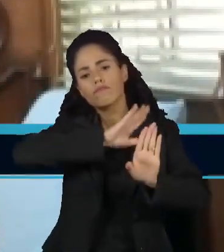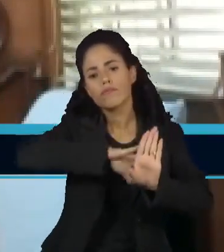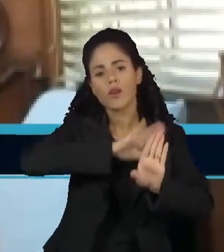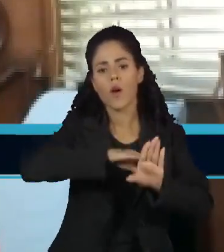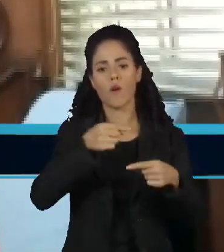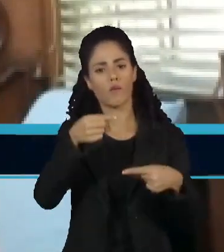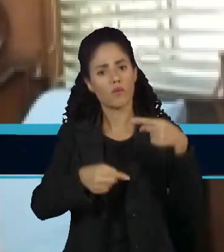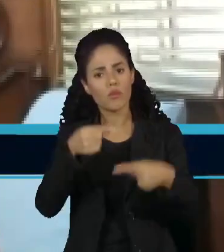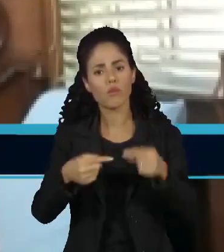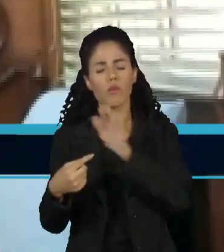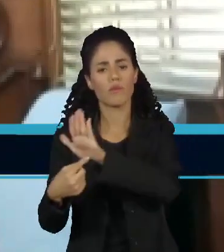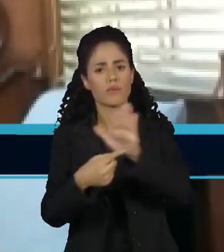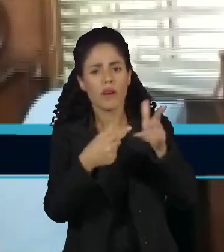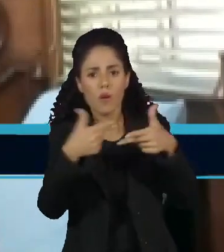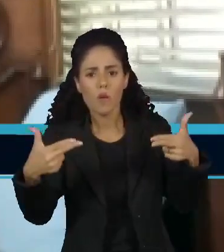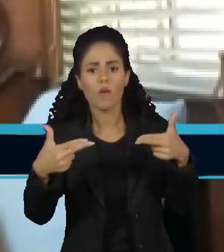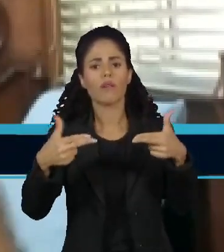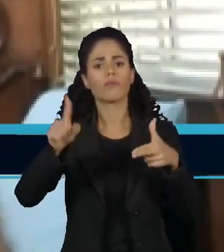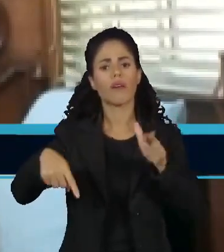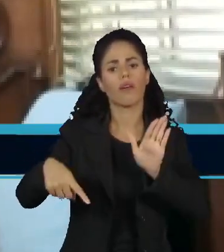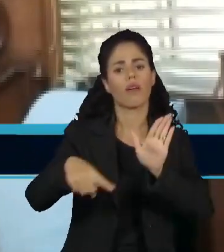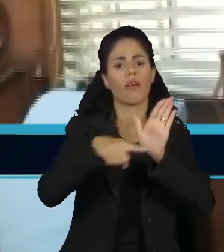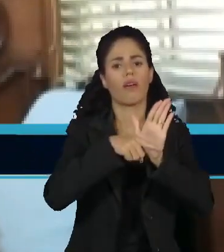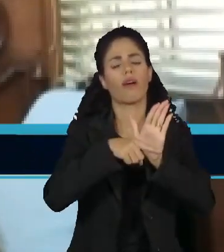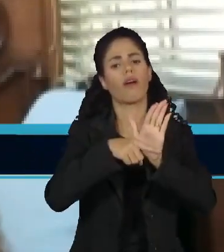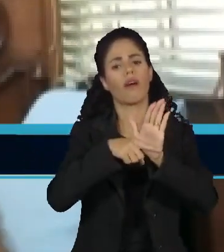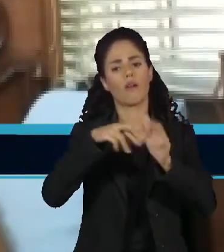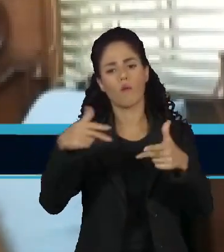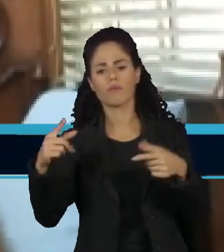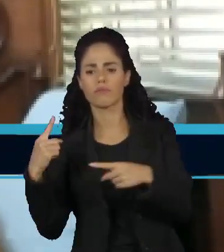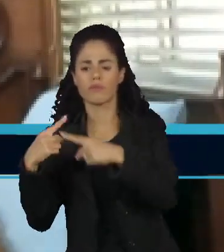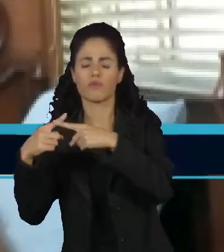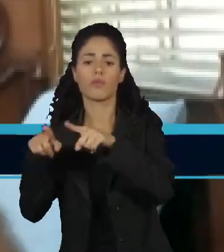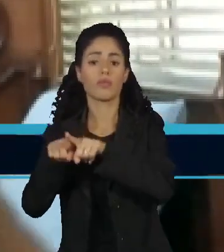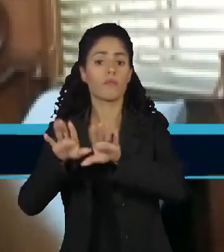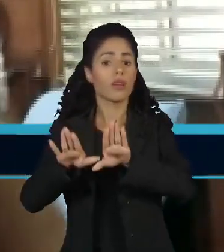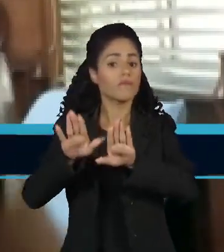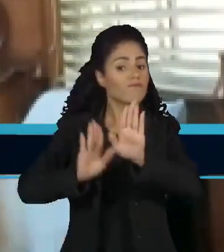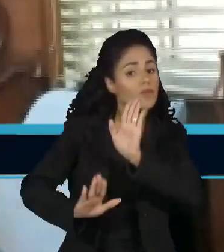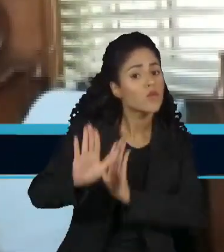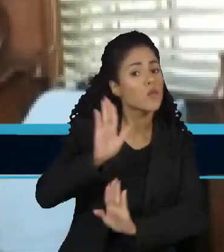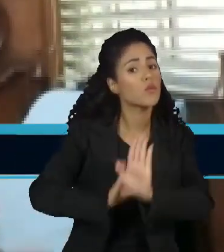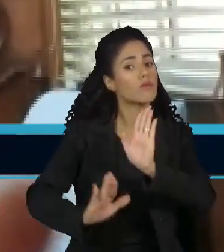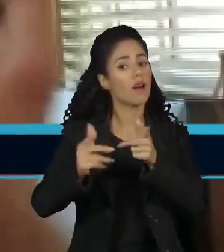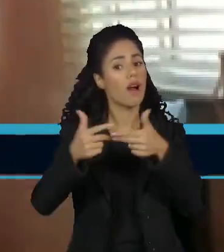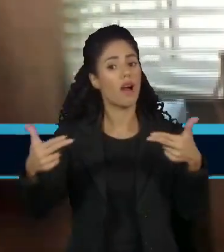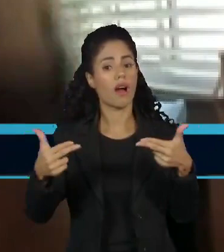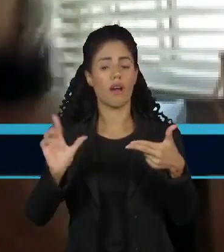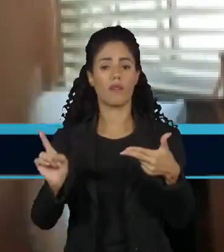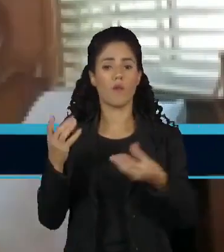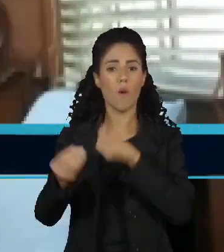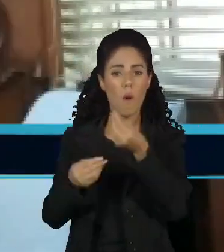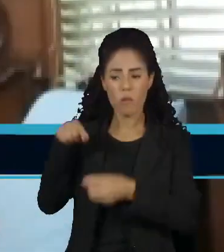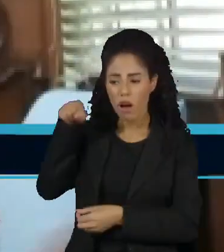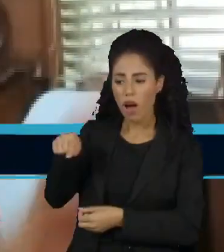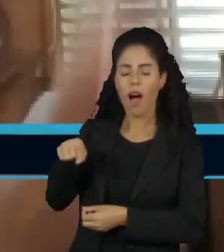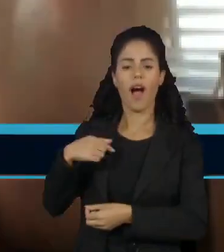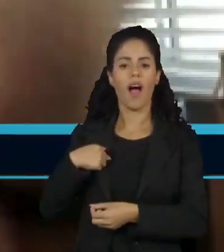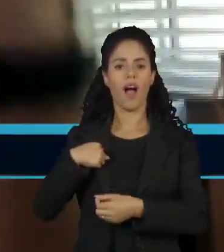os elementos negativos do antissemitismo para elementos positivos. Ou seja, é bom ser branco, é bom ser violento, é